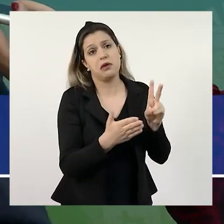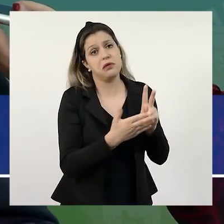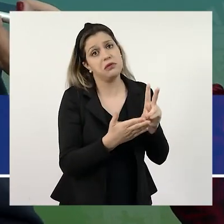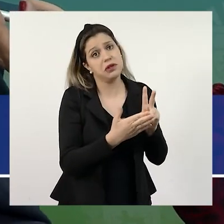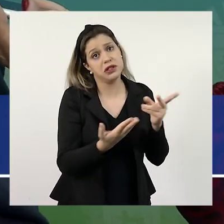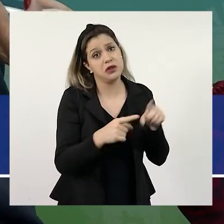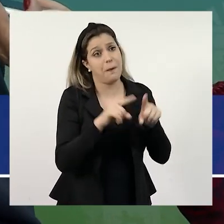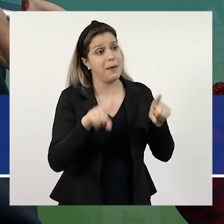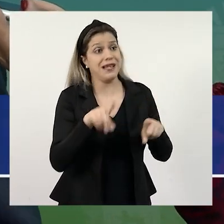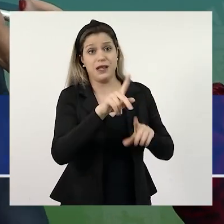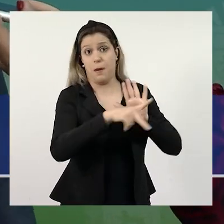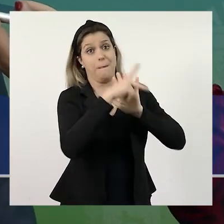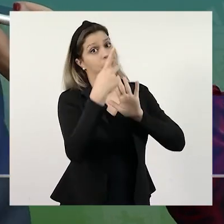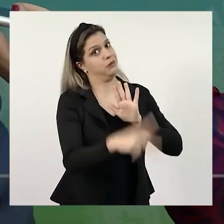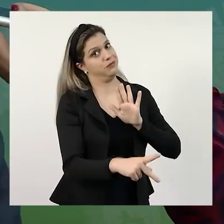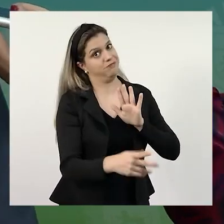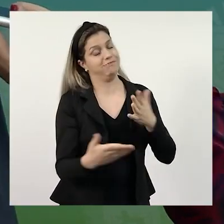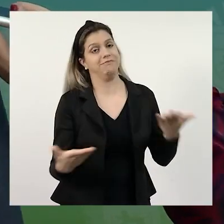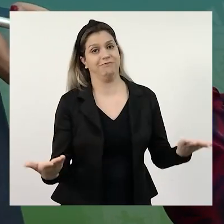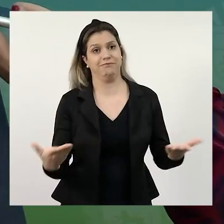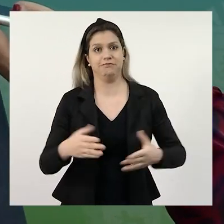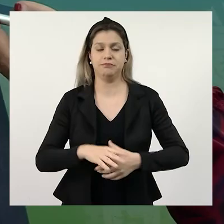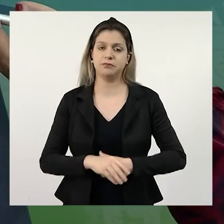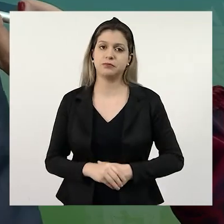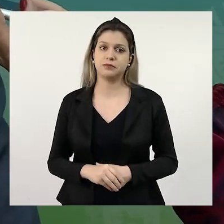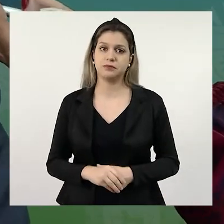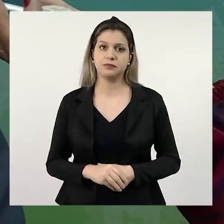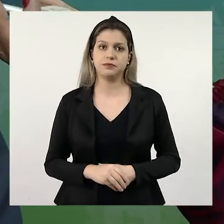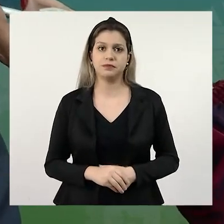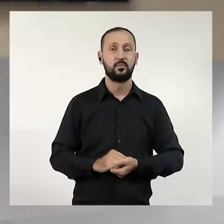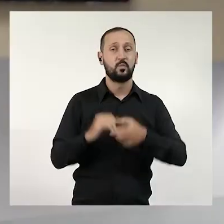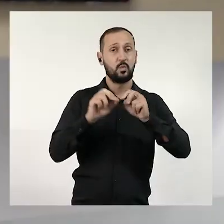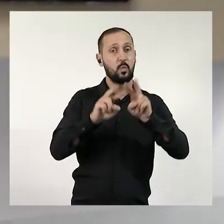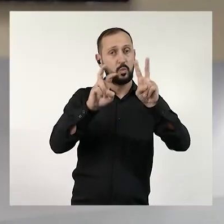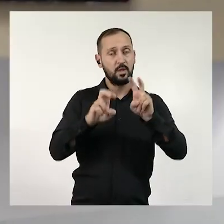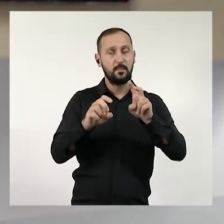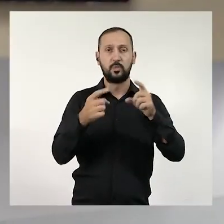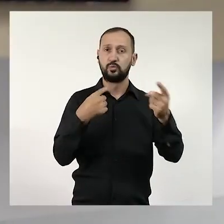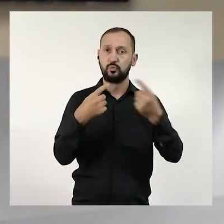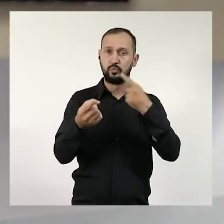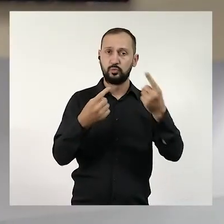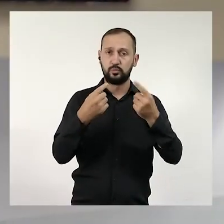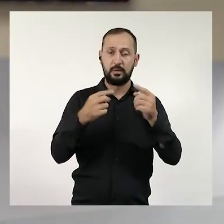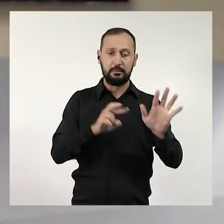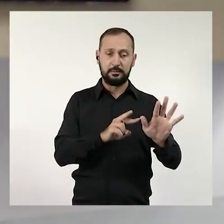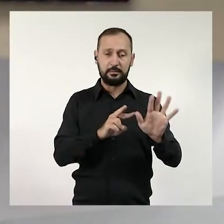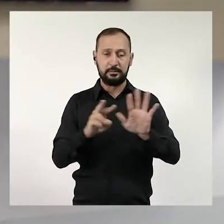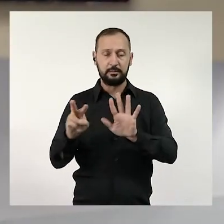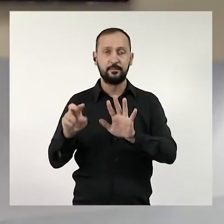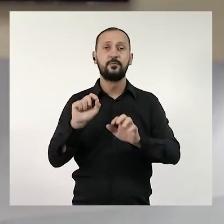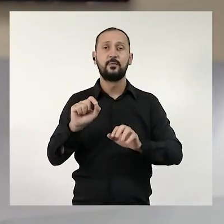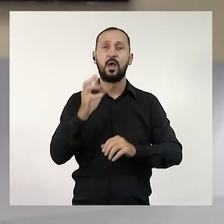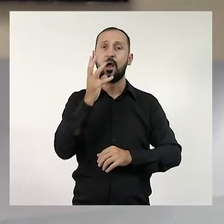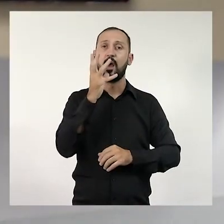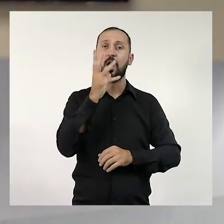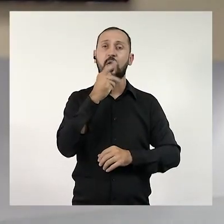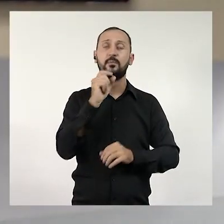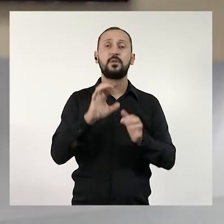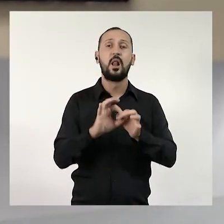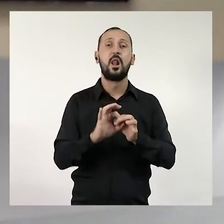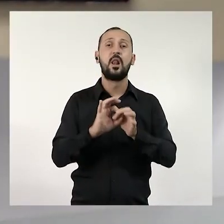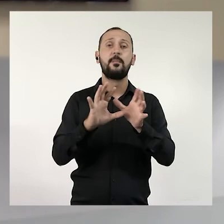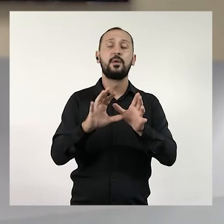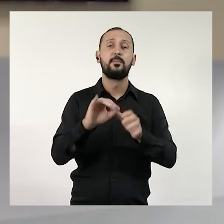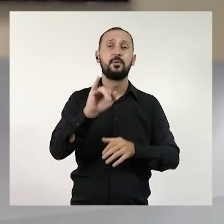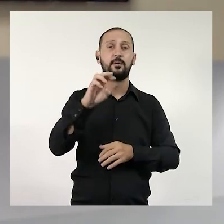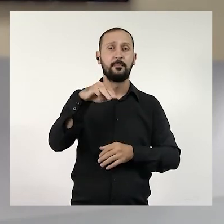índio usar como uso frutuário, porque o índio não é proprietário. Outro tema debatido durante a semana foi a